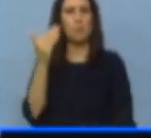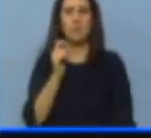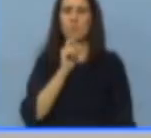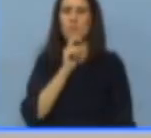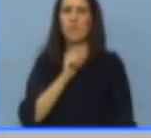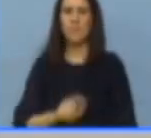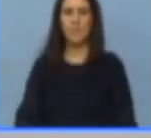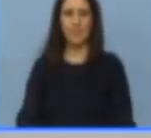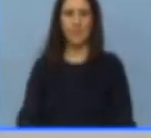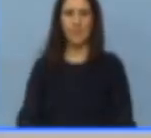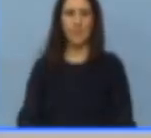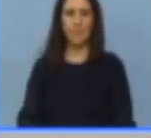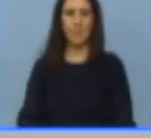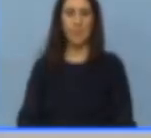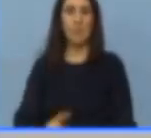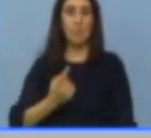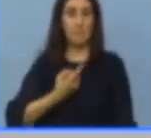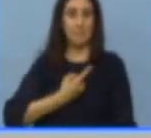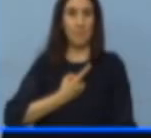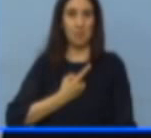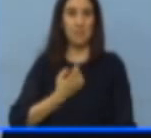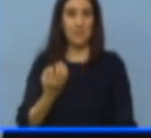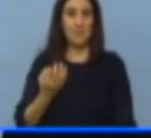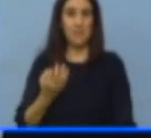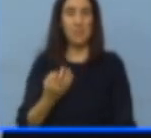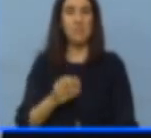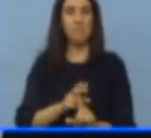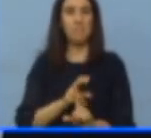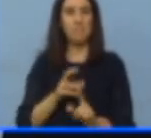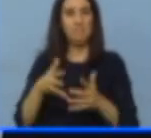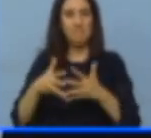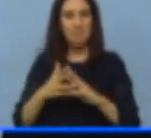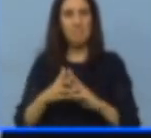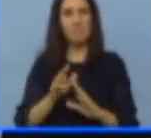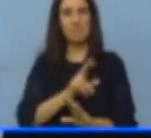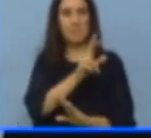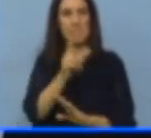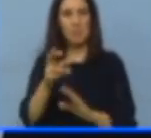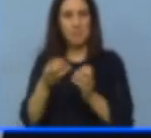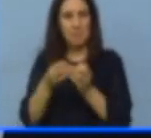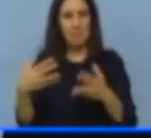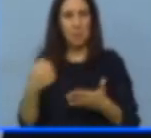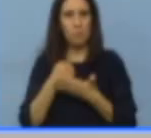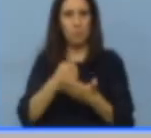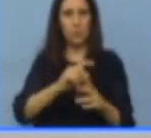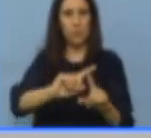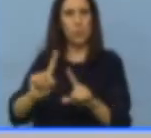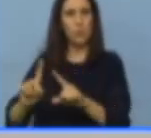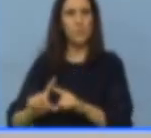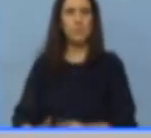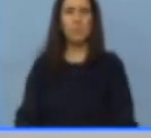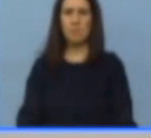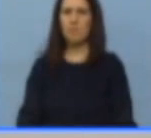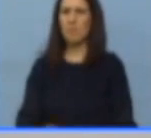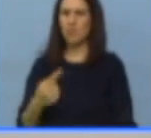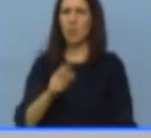possível. É preciso alargar, de facto, essas estruturas de missão a diferentes contributos? Não, elas já existem, portanto, na missão,